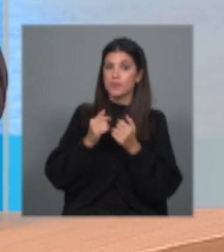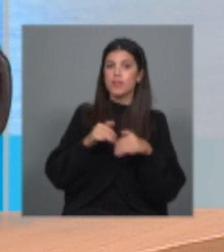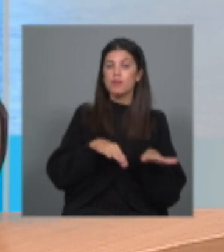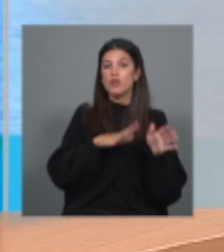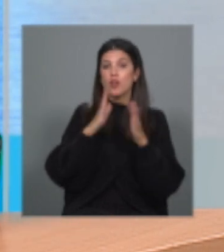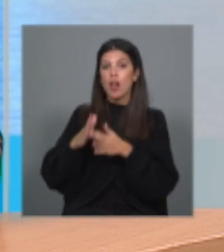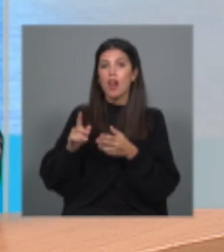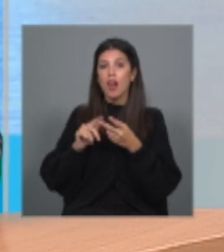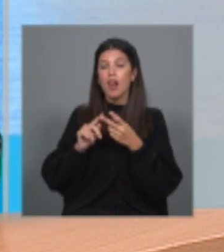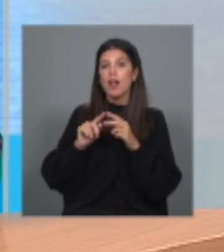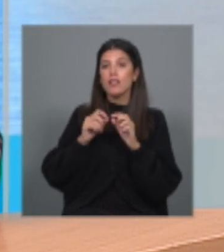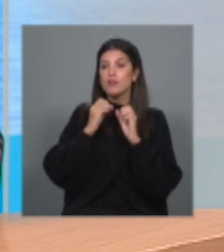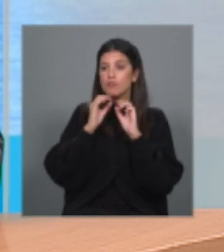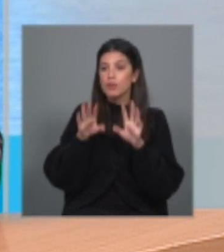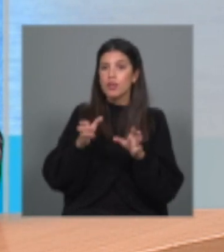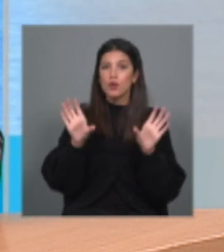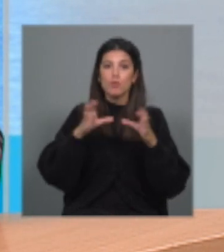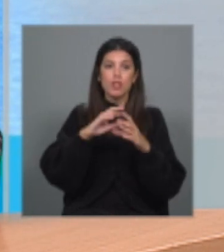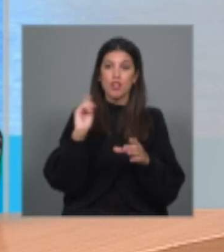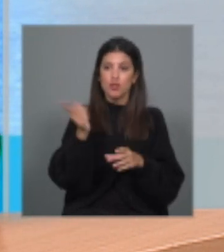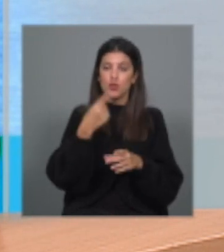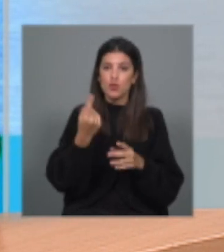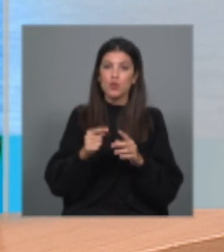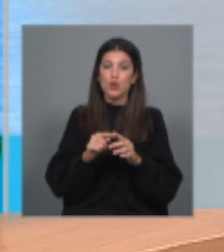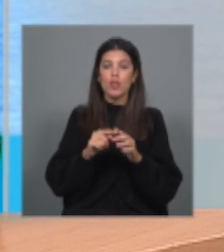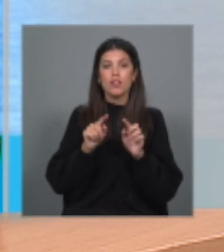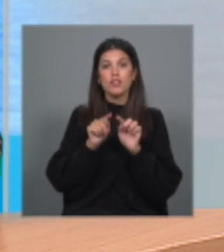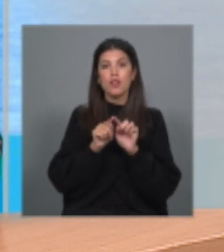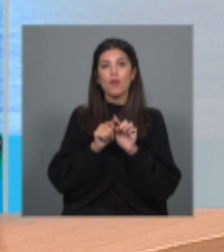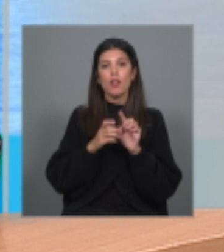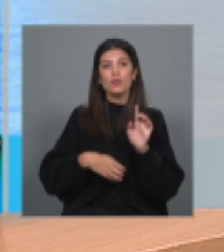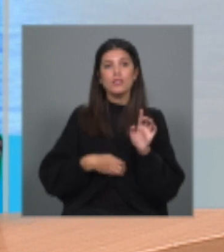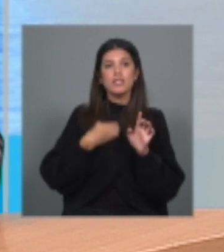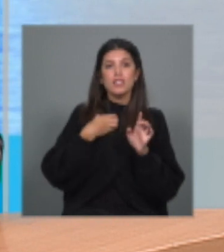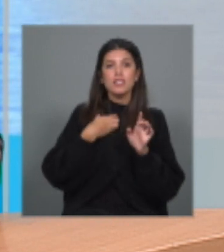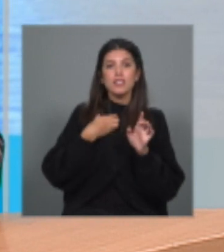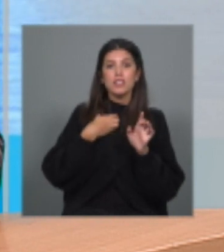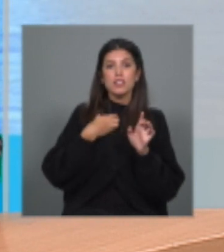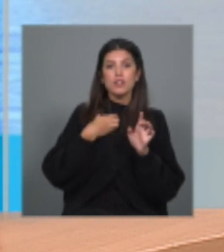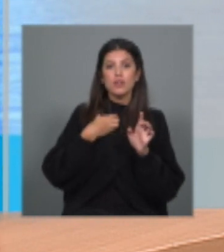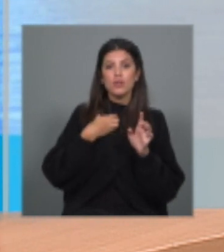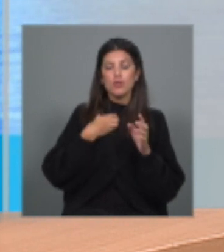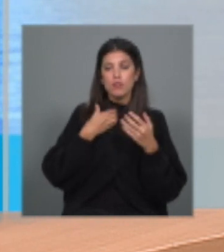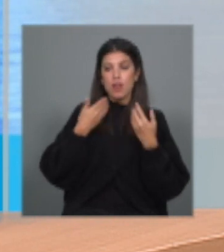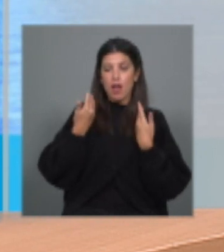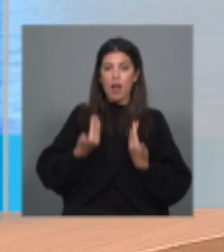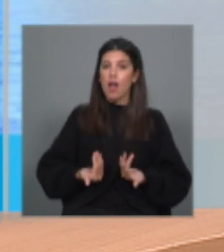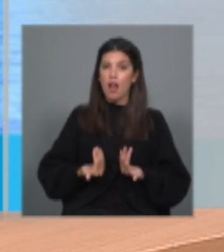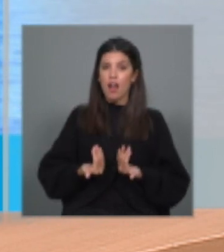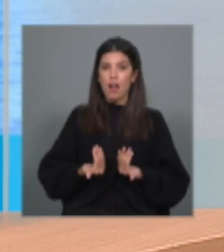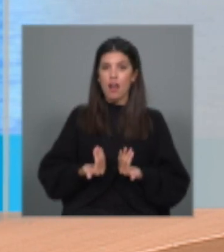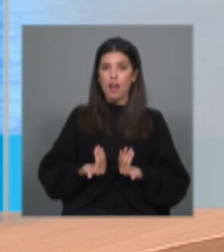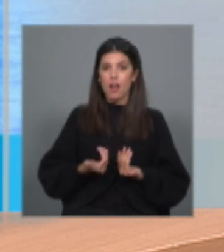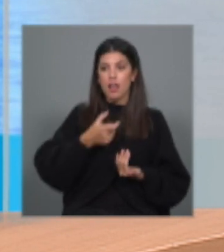também passe para todas as comunidades e os fiéis esta dinâmica, este sentido vocacional da existência. A existência